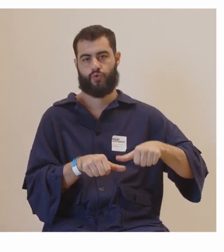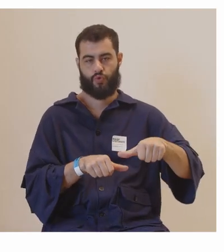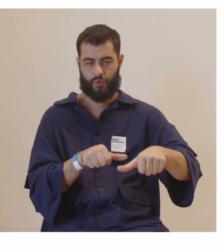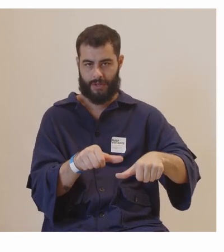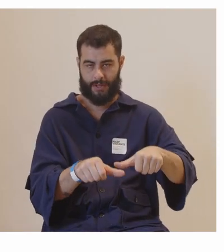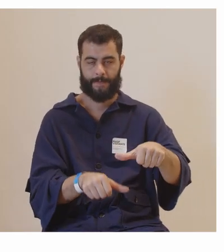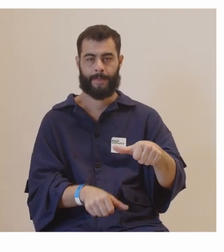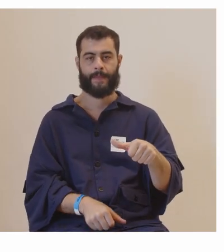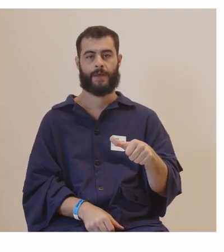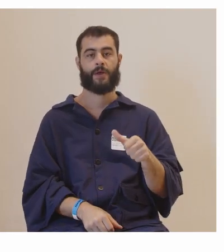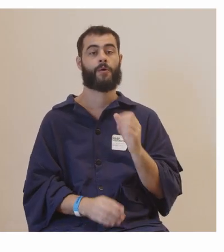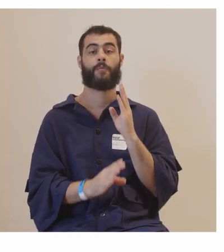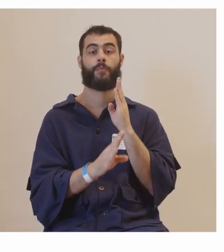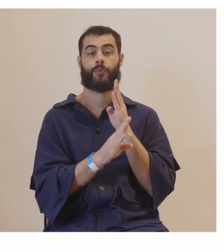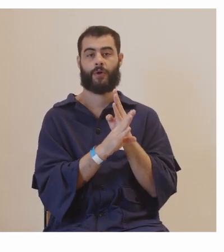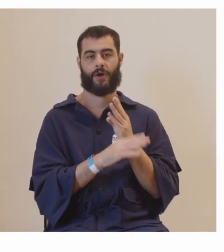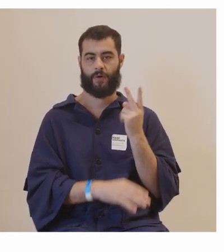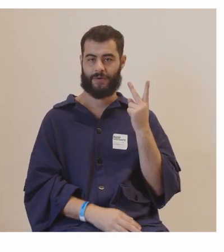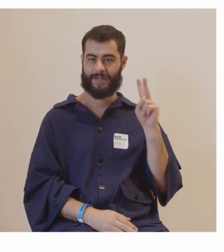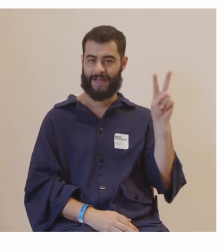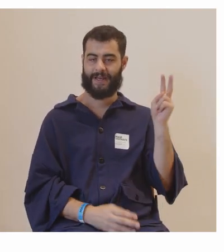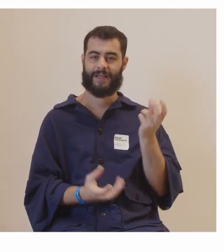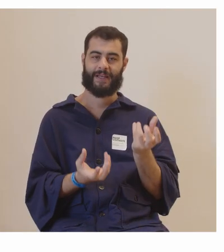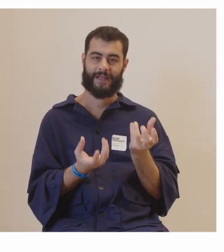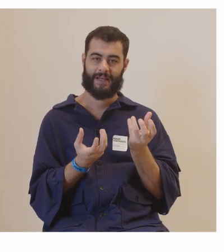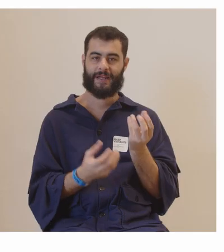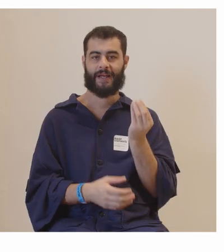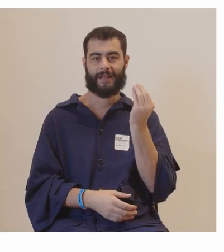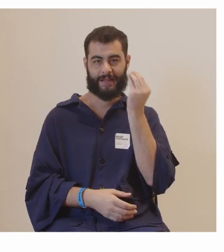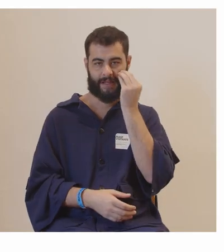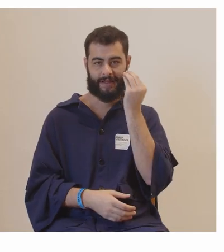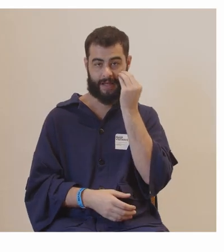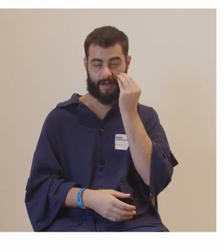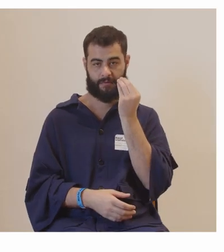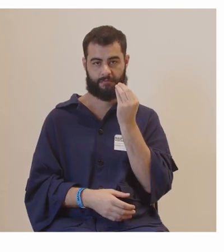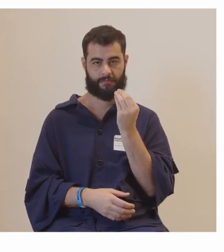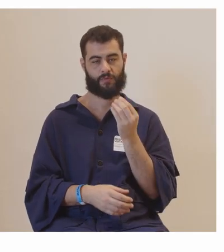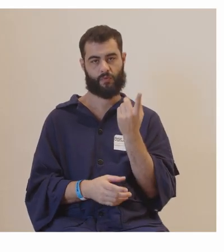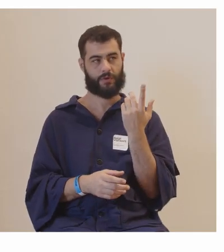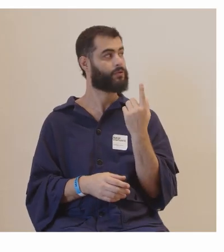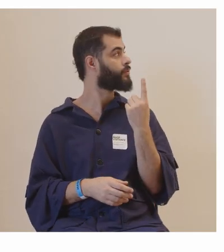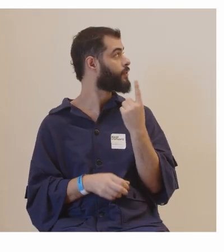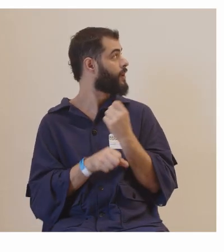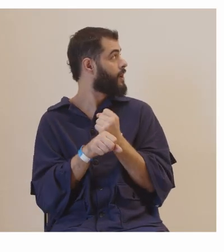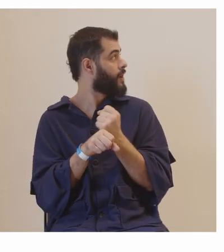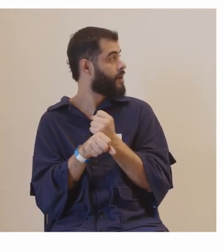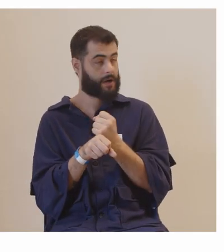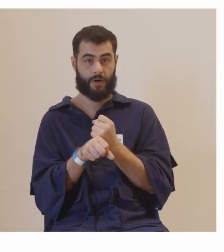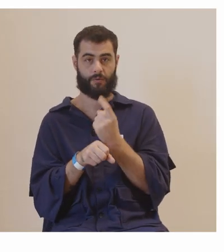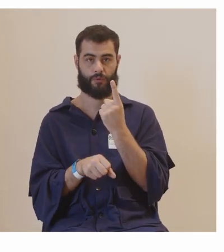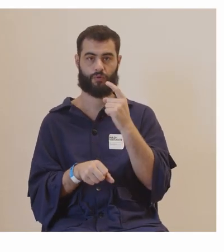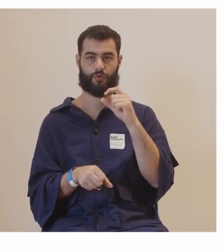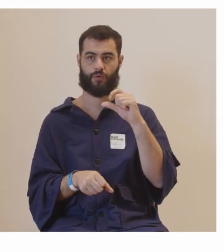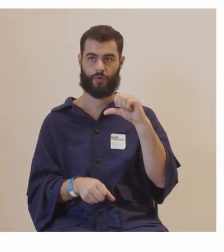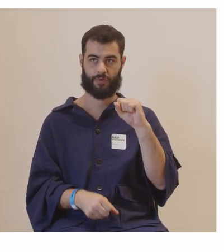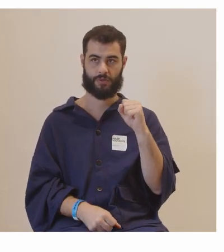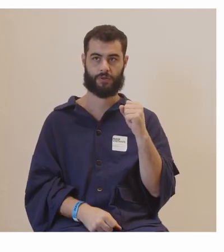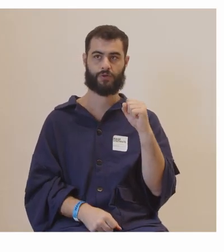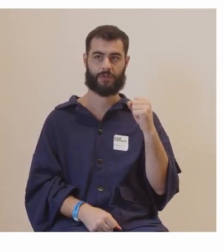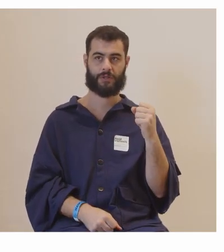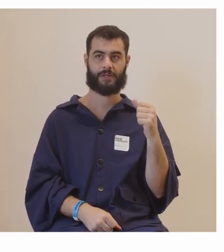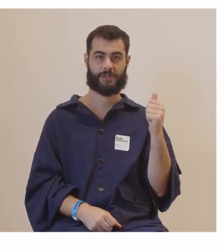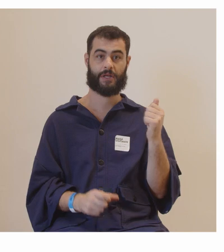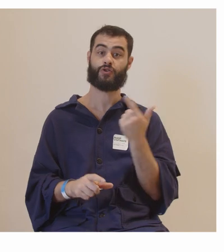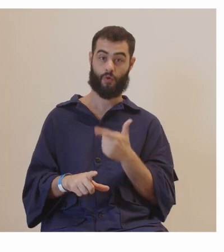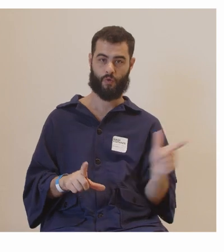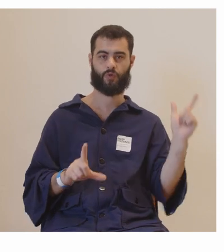dessa tentativa aqui dele, né, no mesmo ano, que é considerada uma obra inacabada, porque as